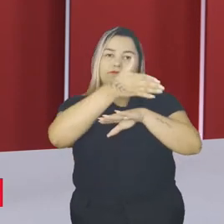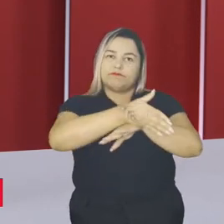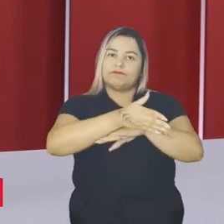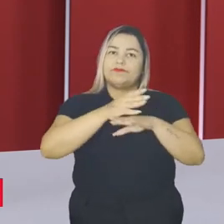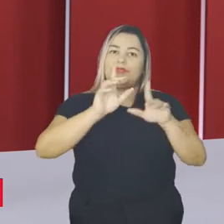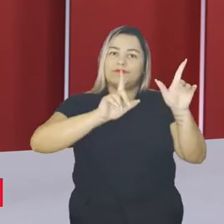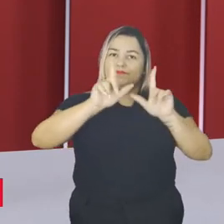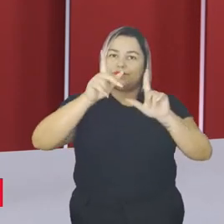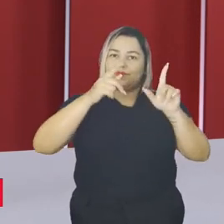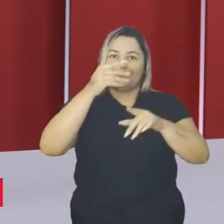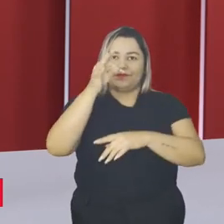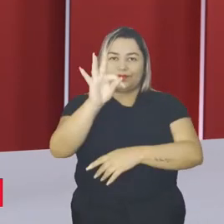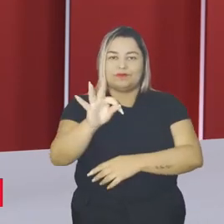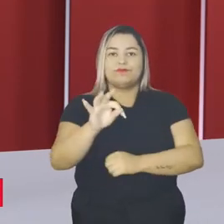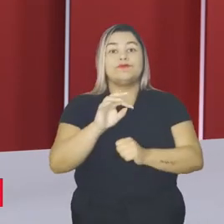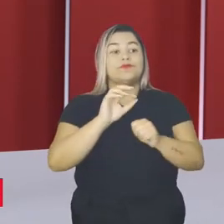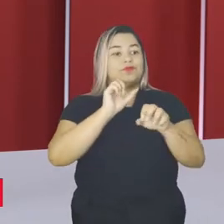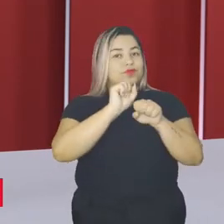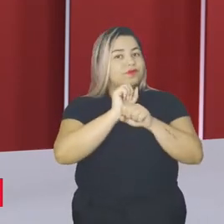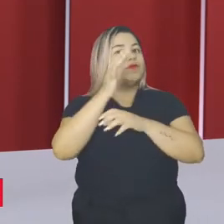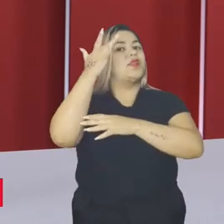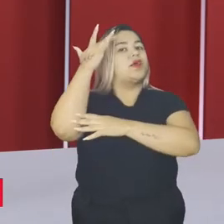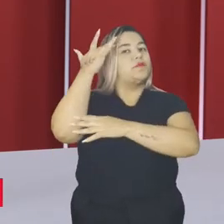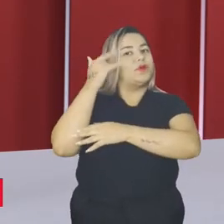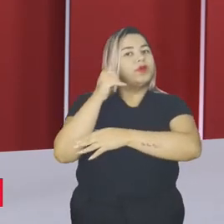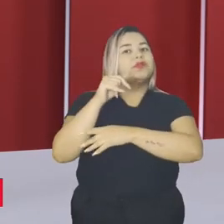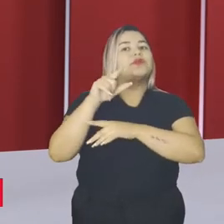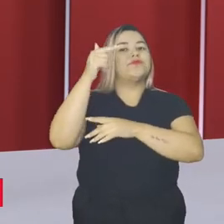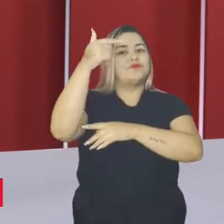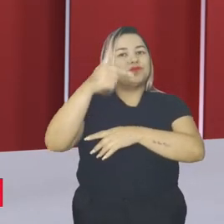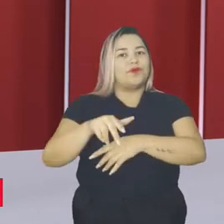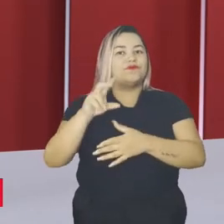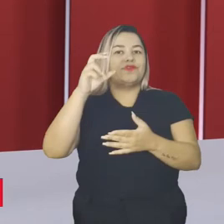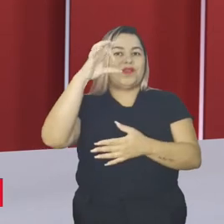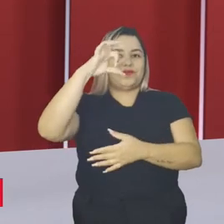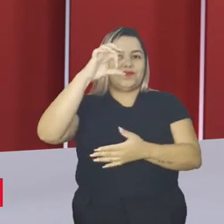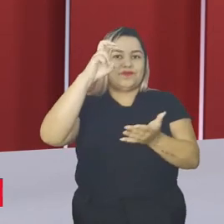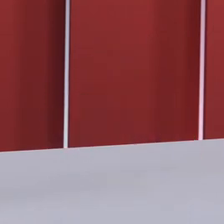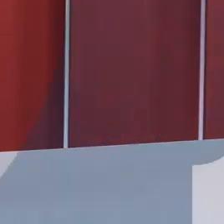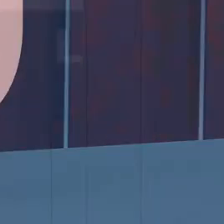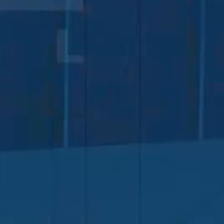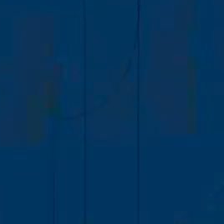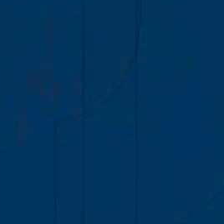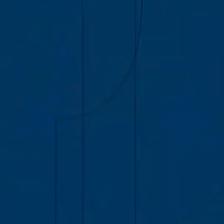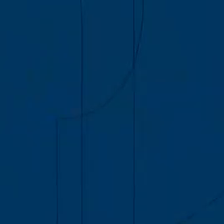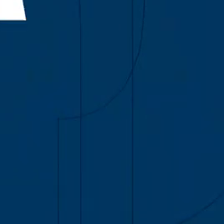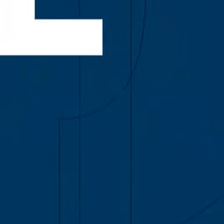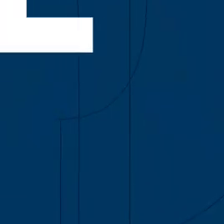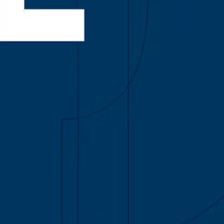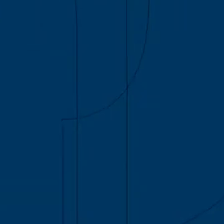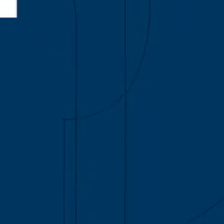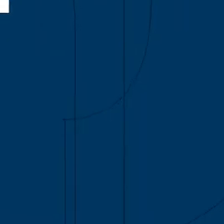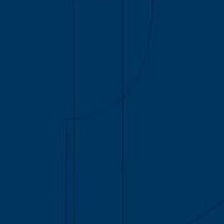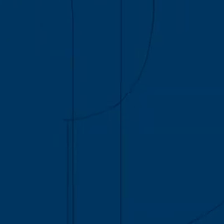no Jornal PT Brasil. Eu te espero de novo amanhã, ao vivo, às 9 da manhã.